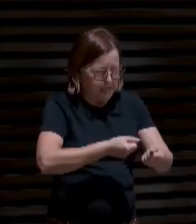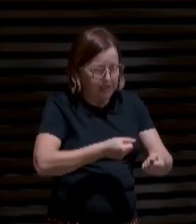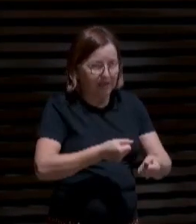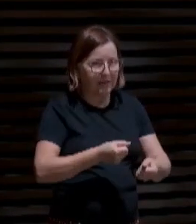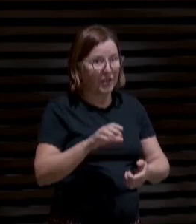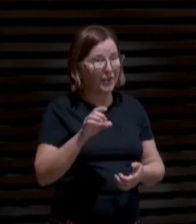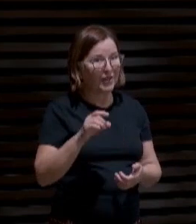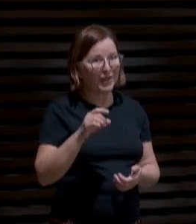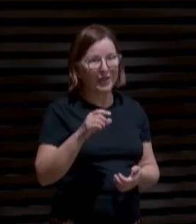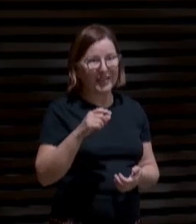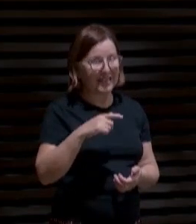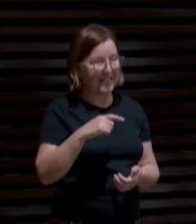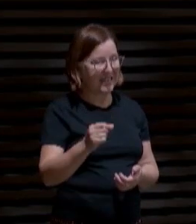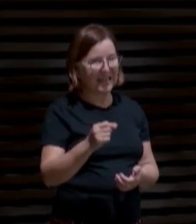sangue,